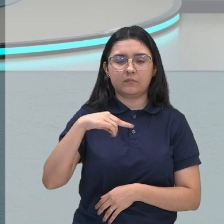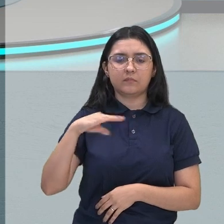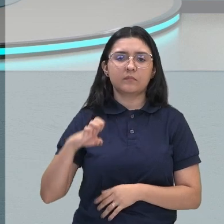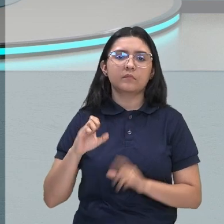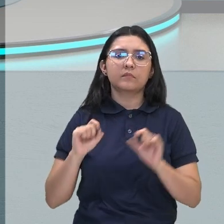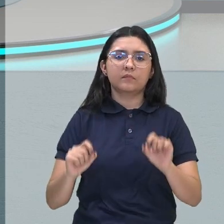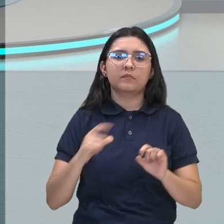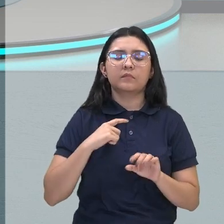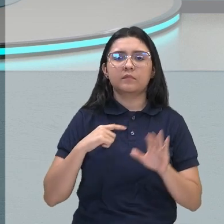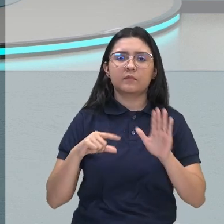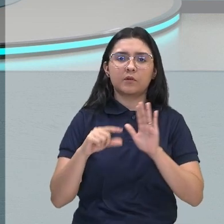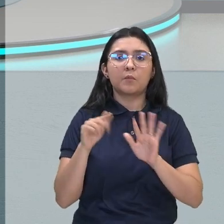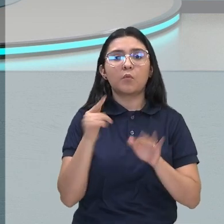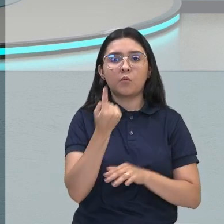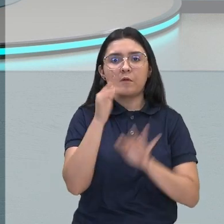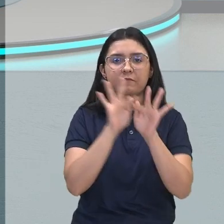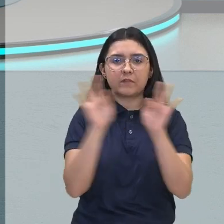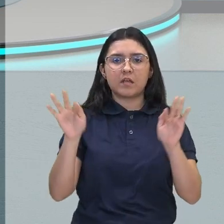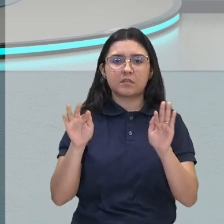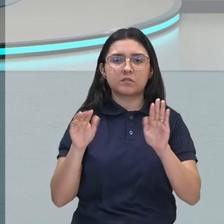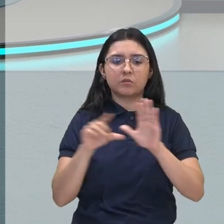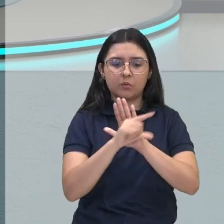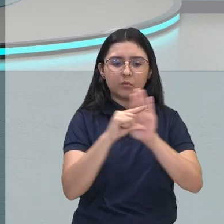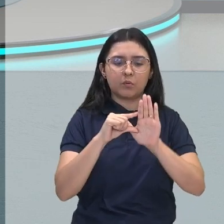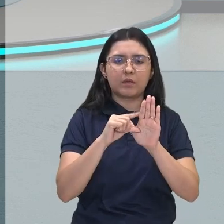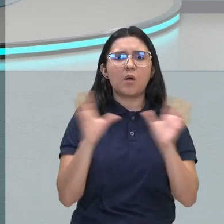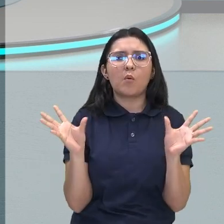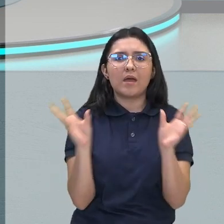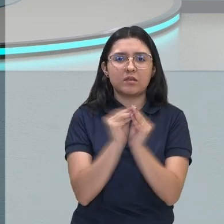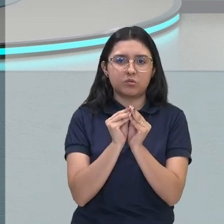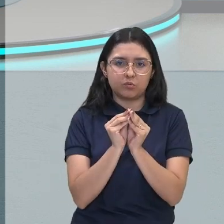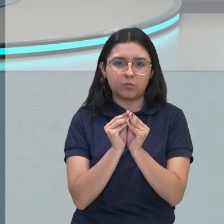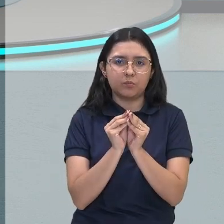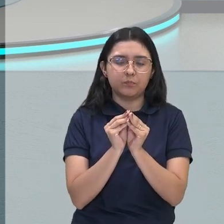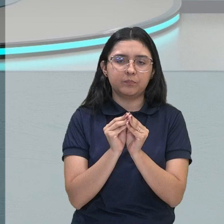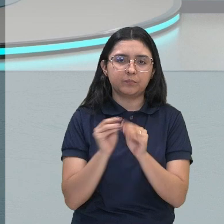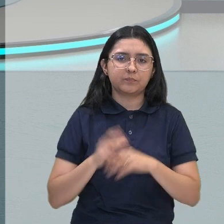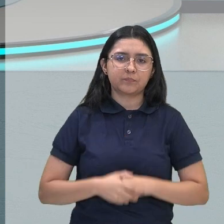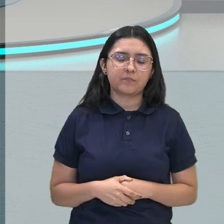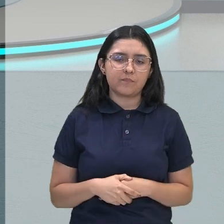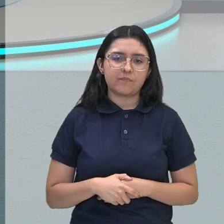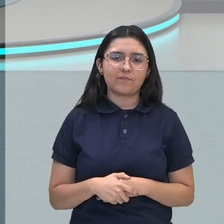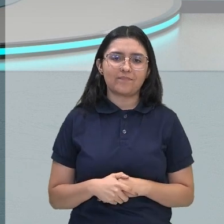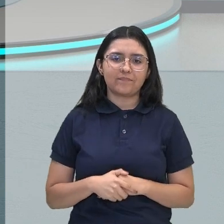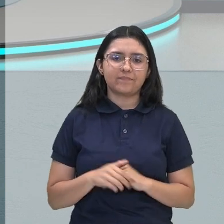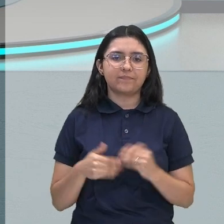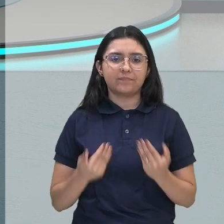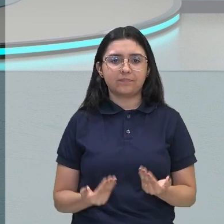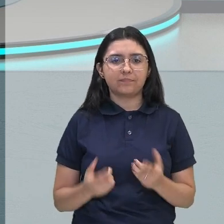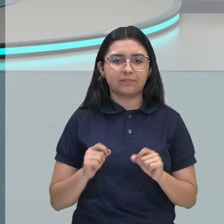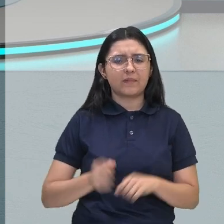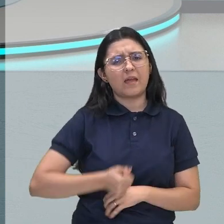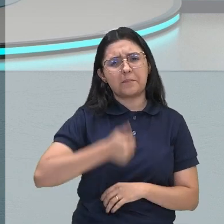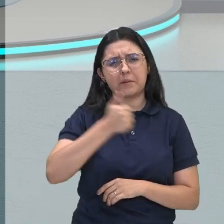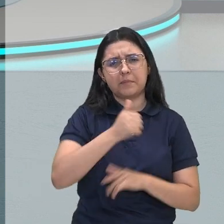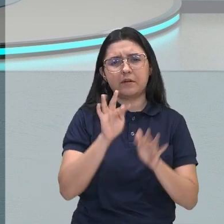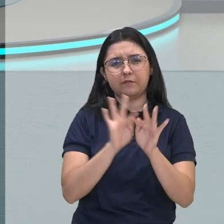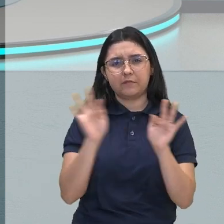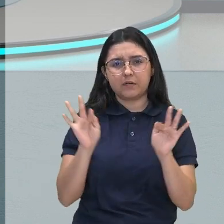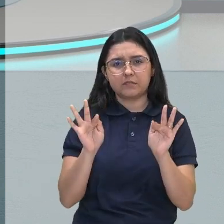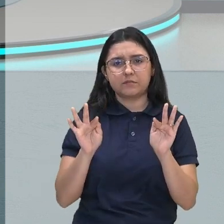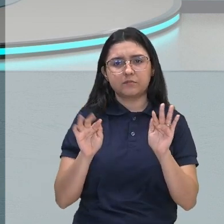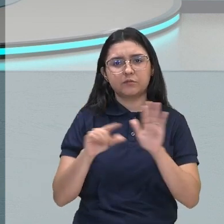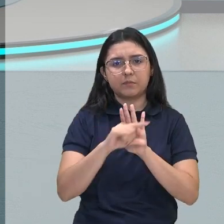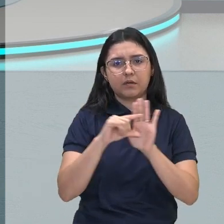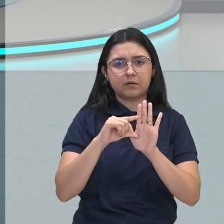dentro de um parágrafo que é praticamente o resumo daquele parágrafo, certo? Em geral, é a primeira frase dos